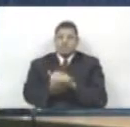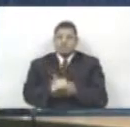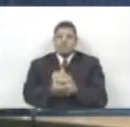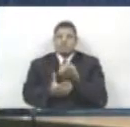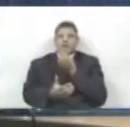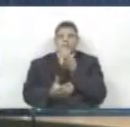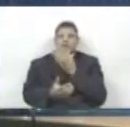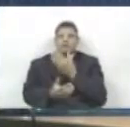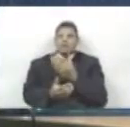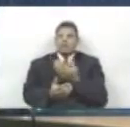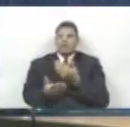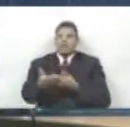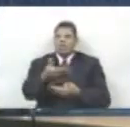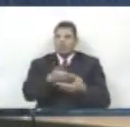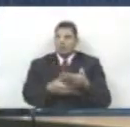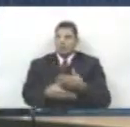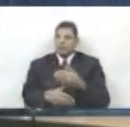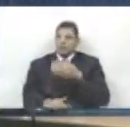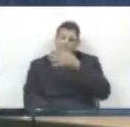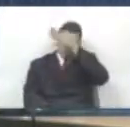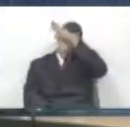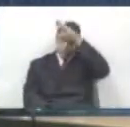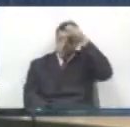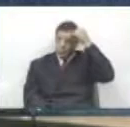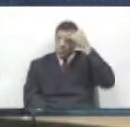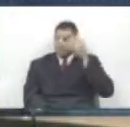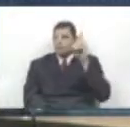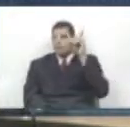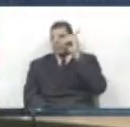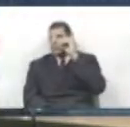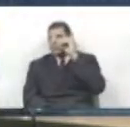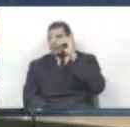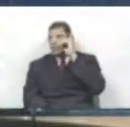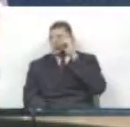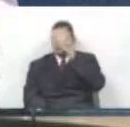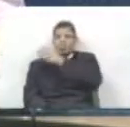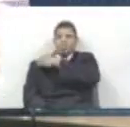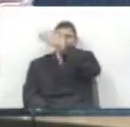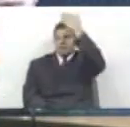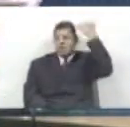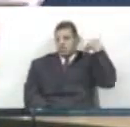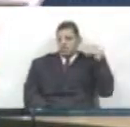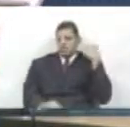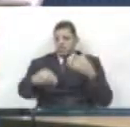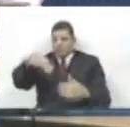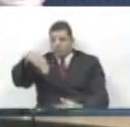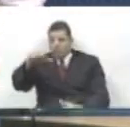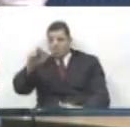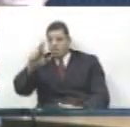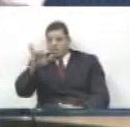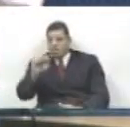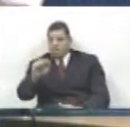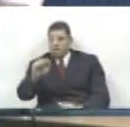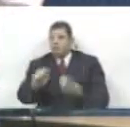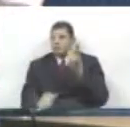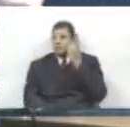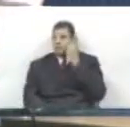que morra no Amazonas diariamente uma Santa Maria por dia por falta de assistência médica